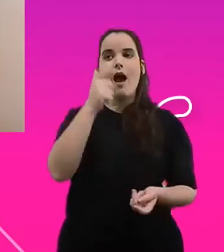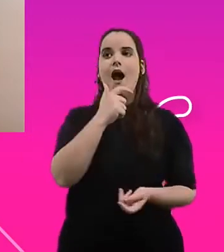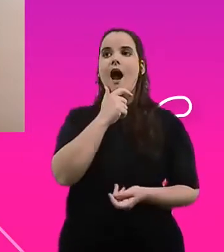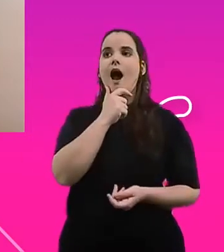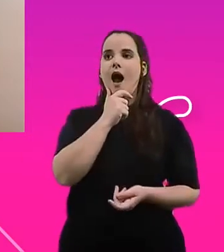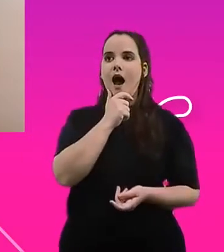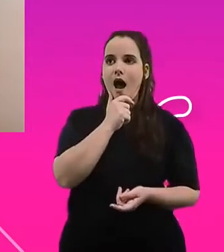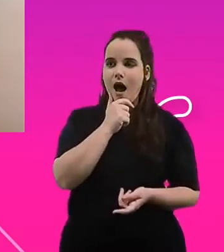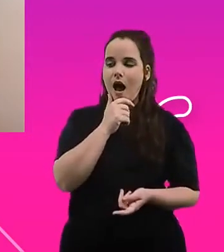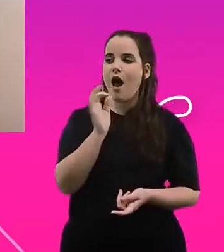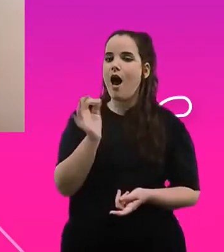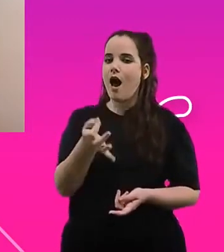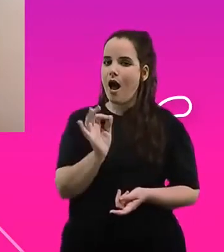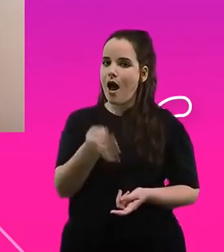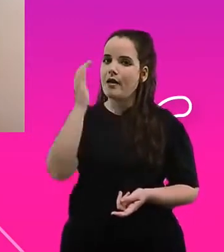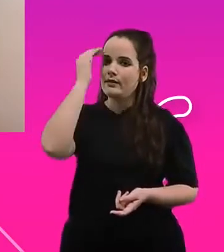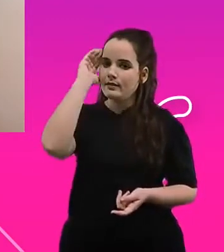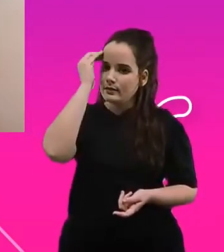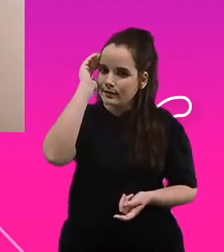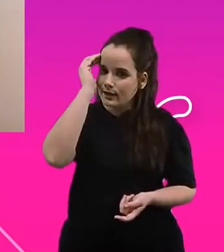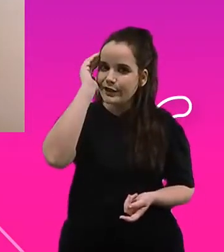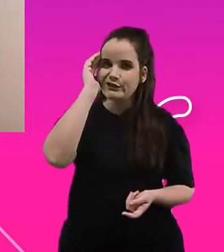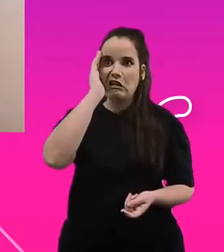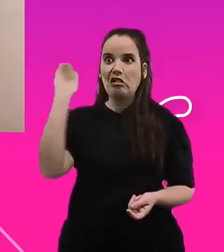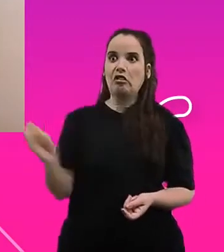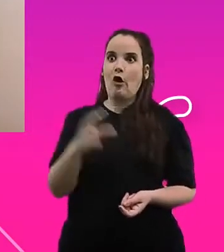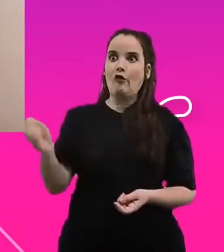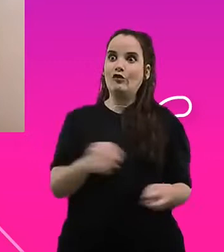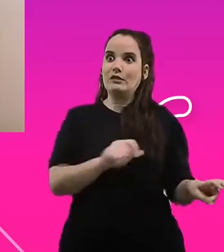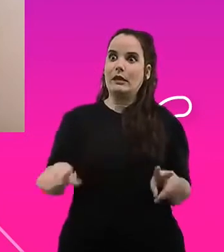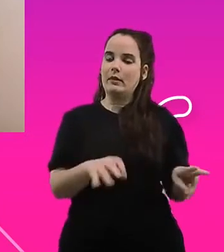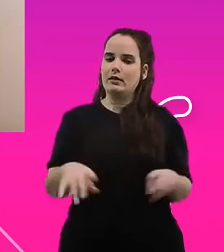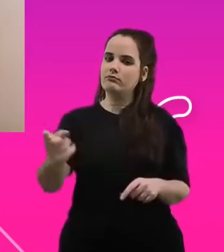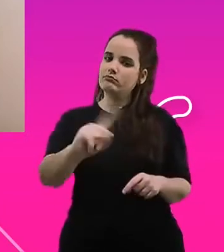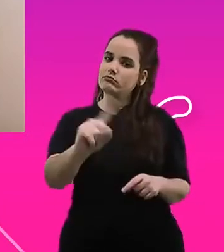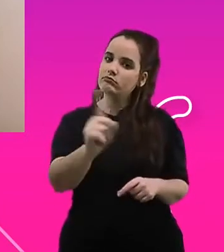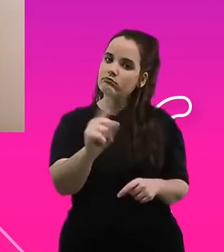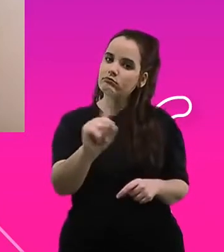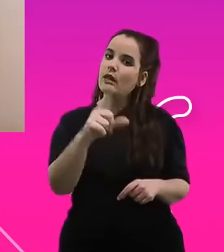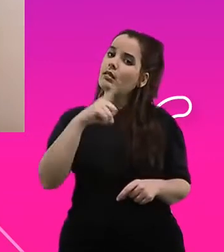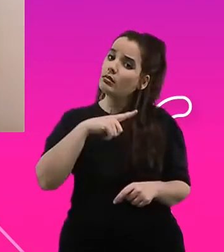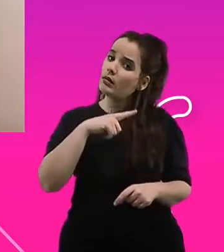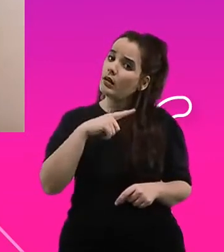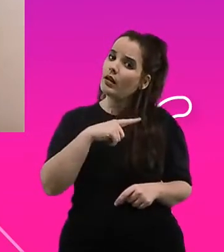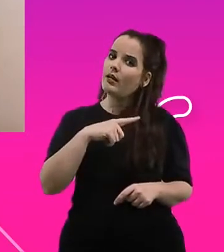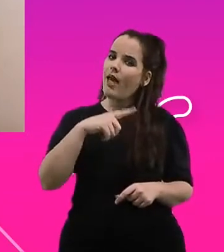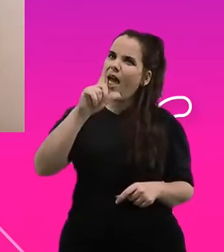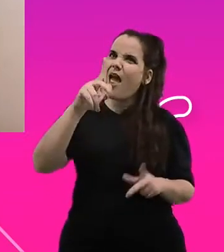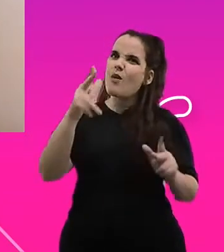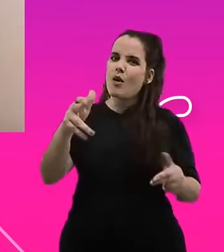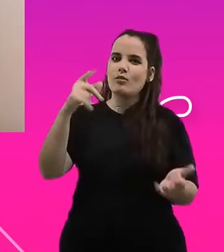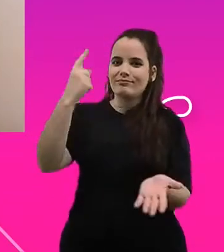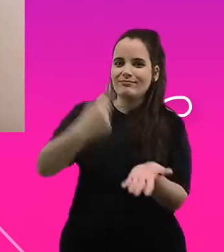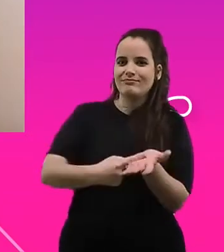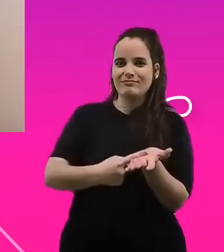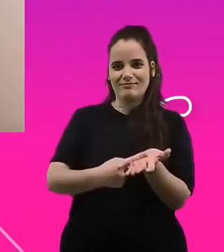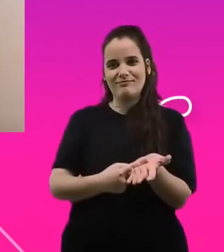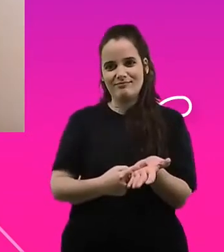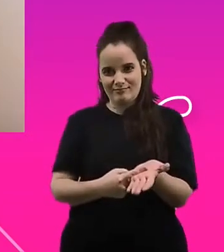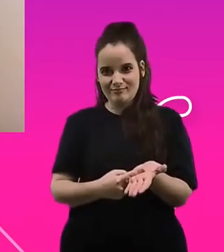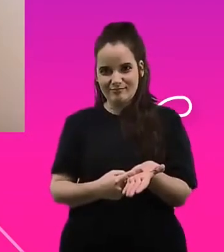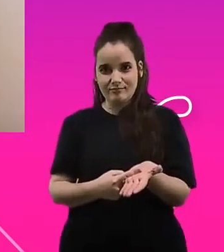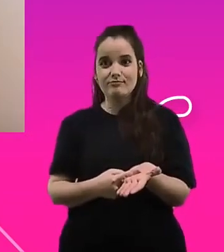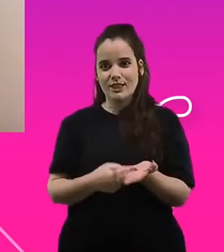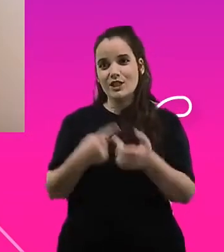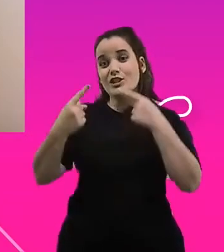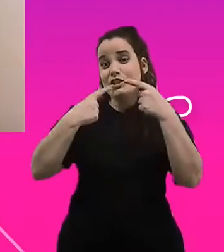outras, a explicar. Quando alguém reclama, alguém vai lá e vê. Mas foi um acordo que a gente fez. Então, se você tivesse diálogo, se você